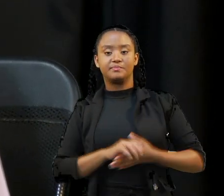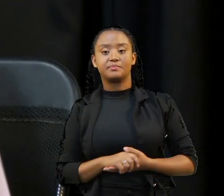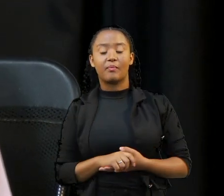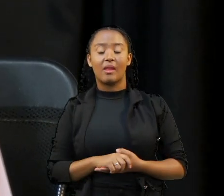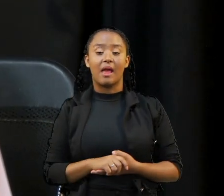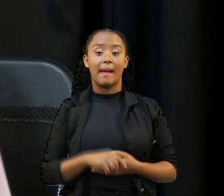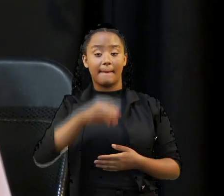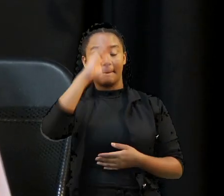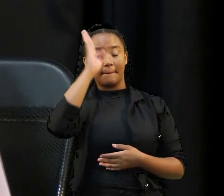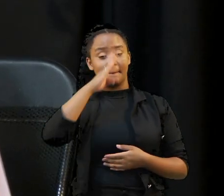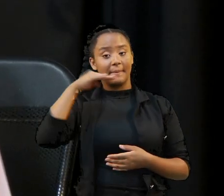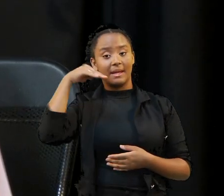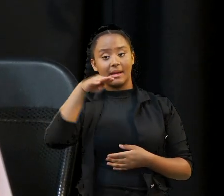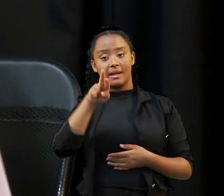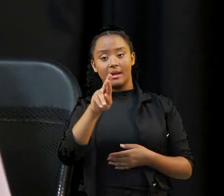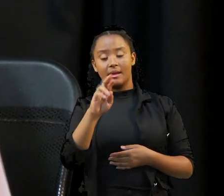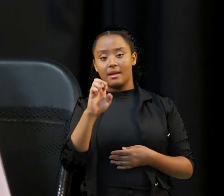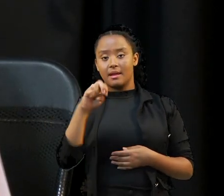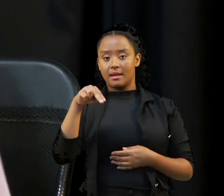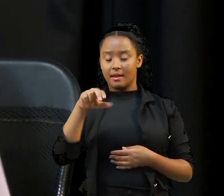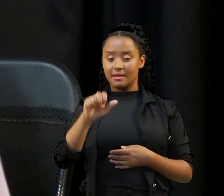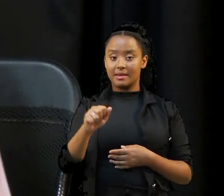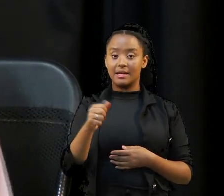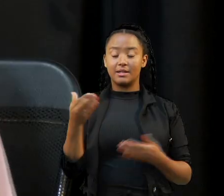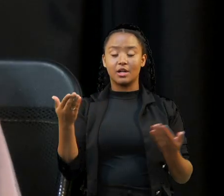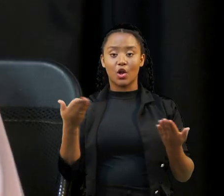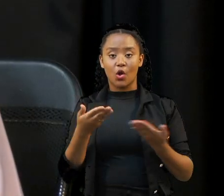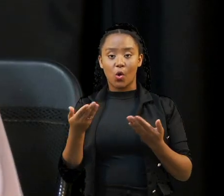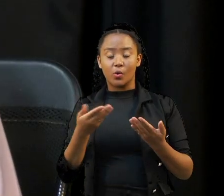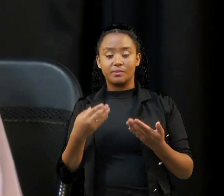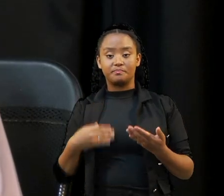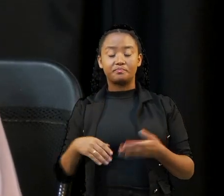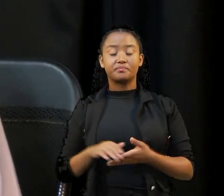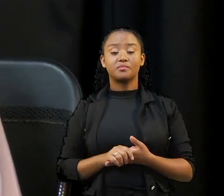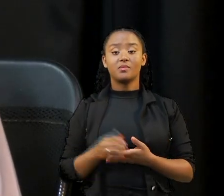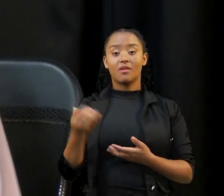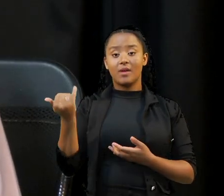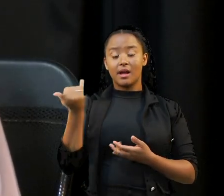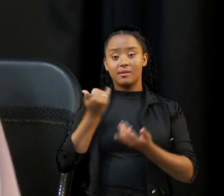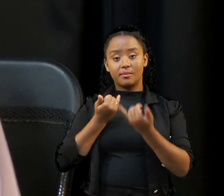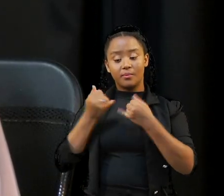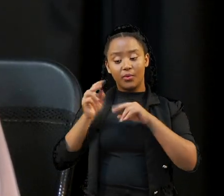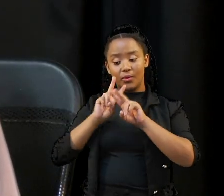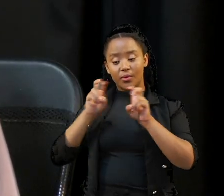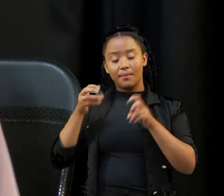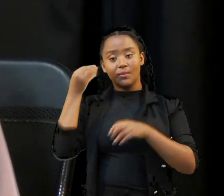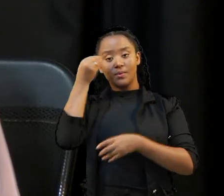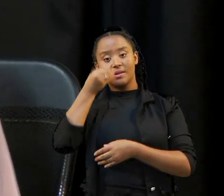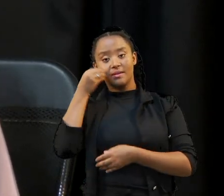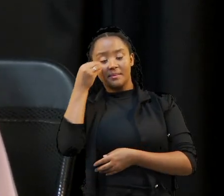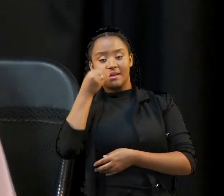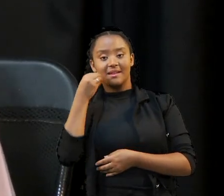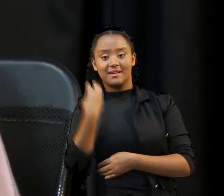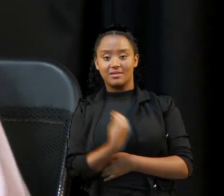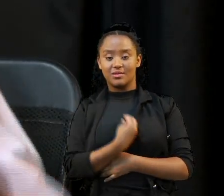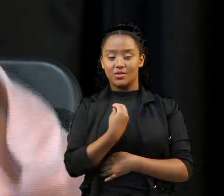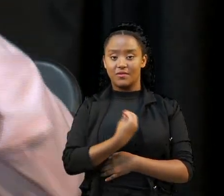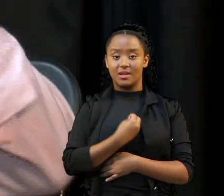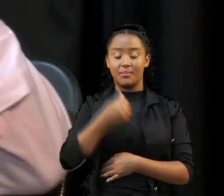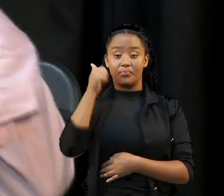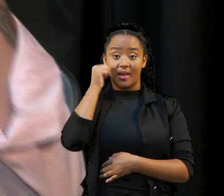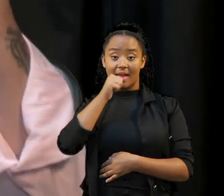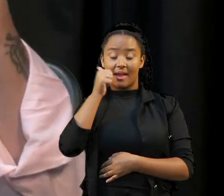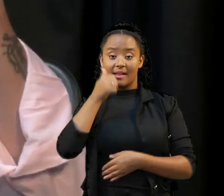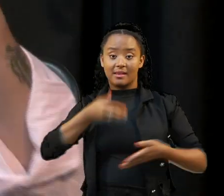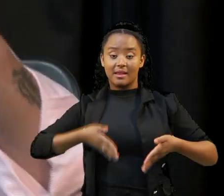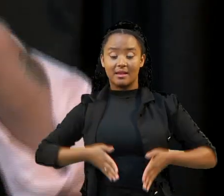Uberlândia, a Brena, que vem nos contar sobre as suas vivências. Ela é lá do